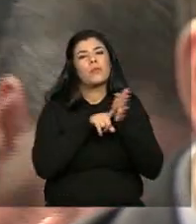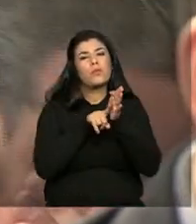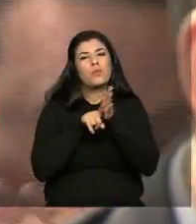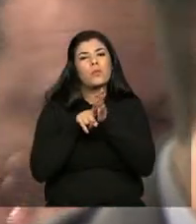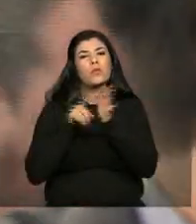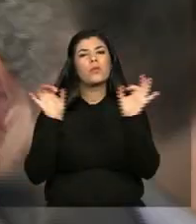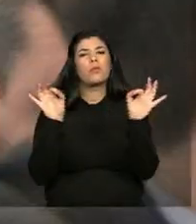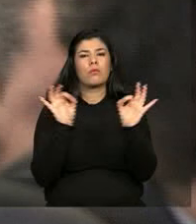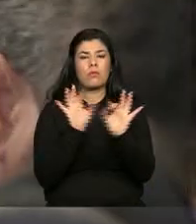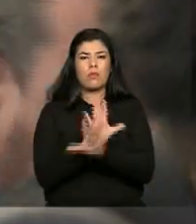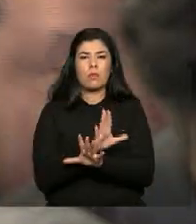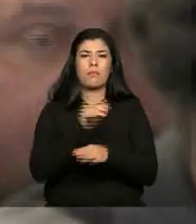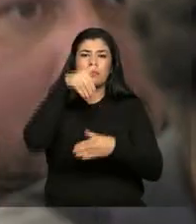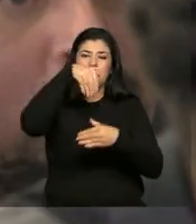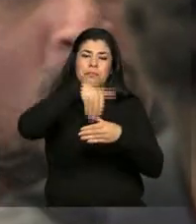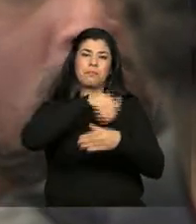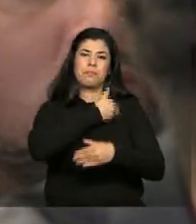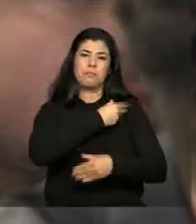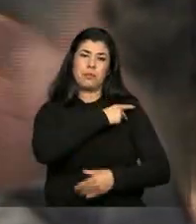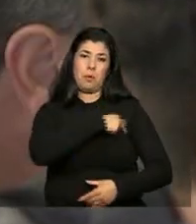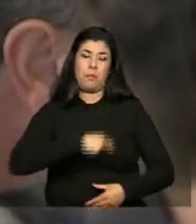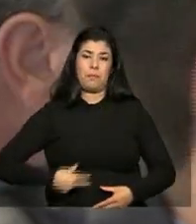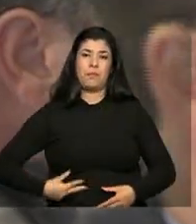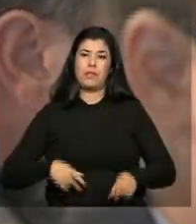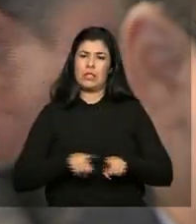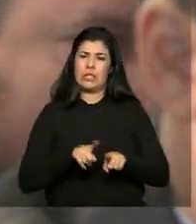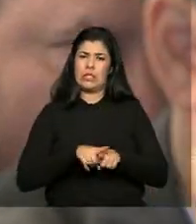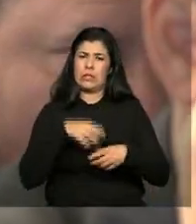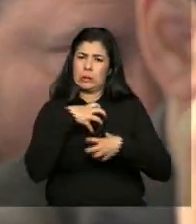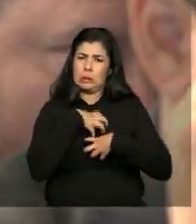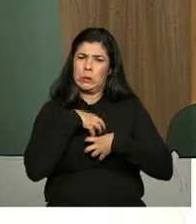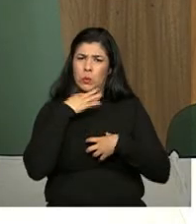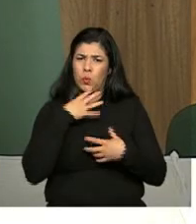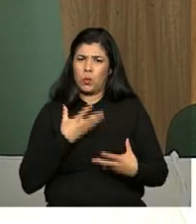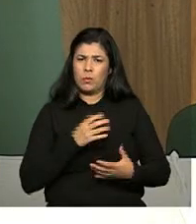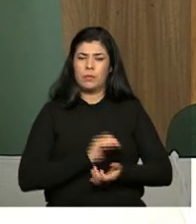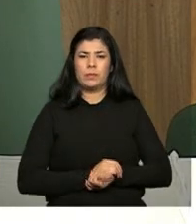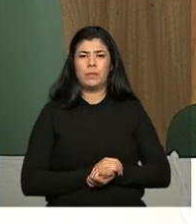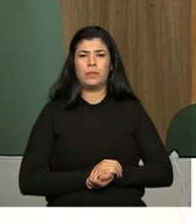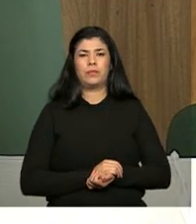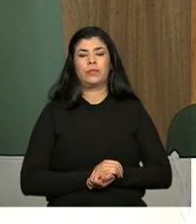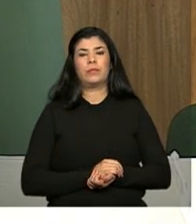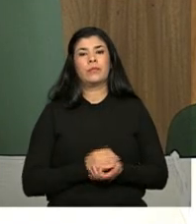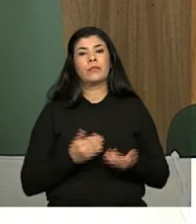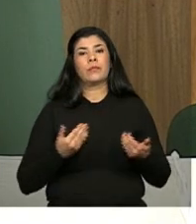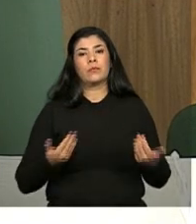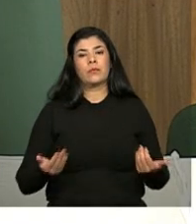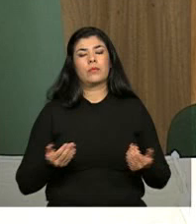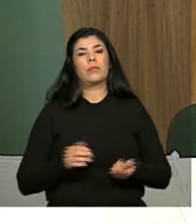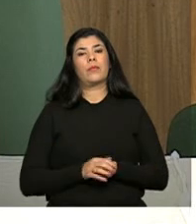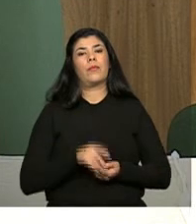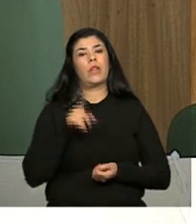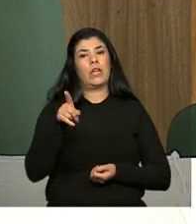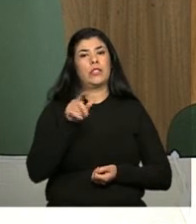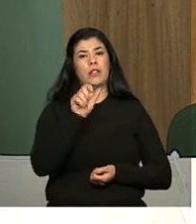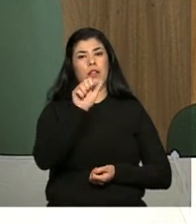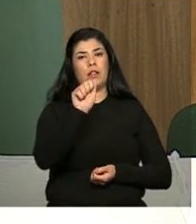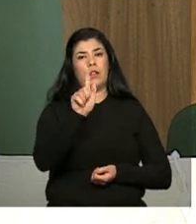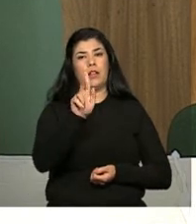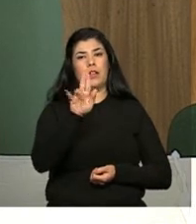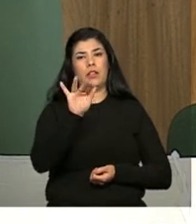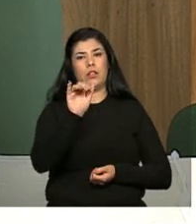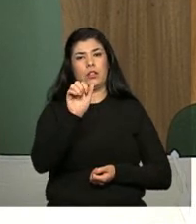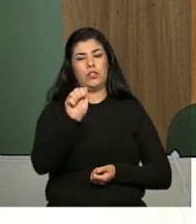após a saída da presidência se isso causa algum desconforto no governo obrigado em relação as agências de risco eles estão